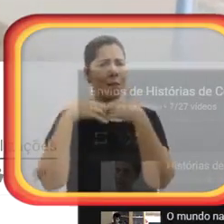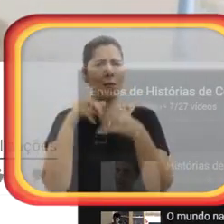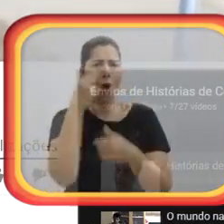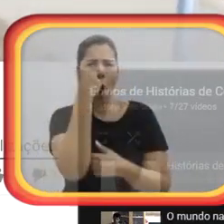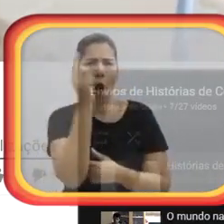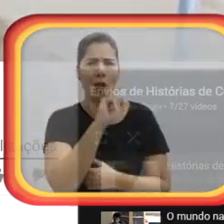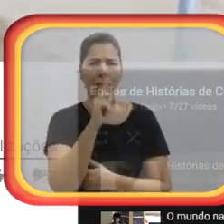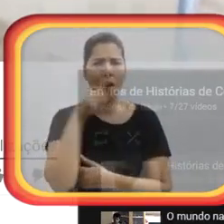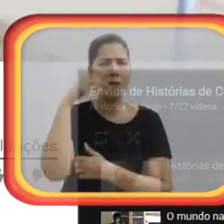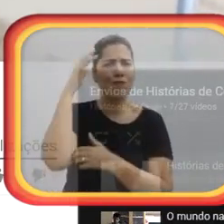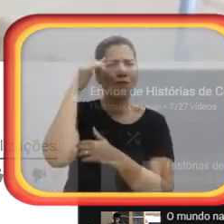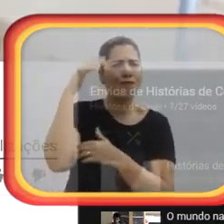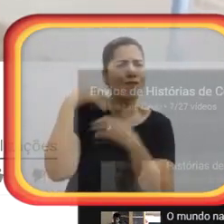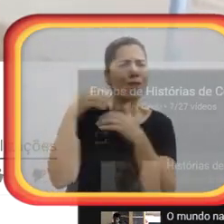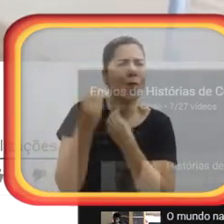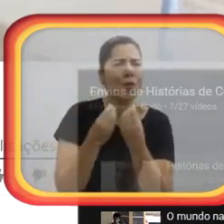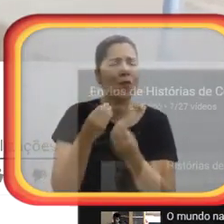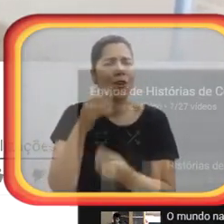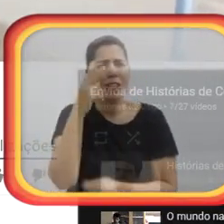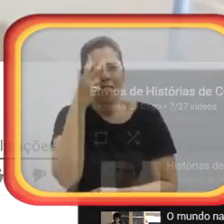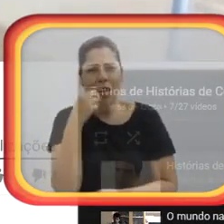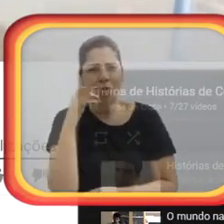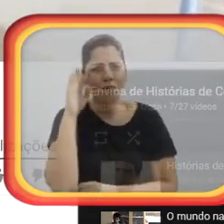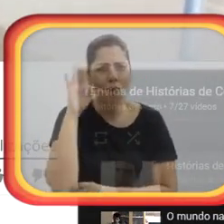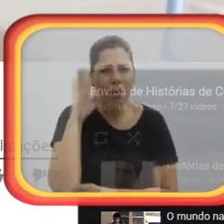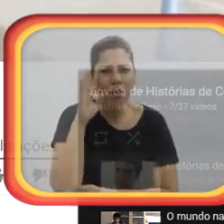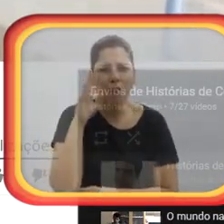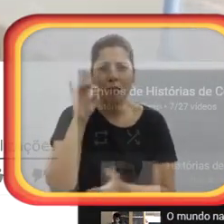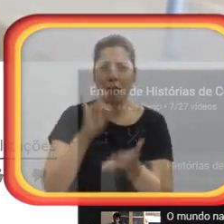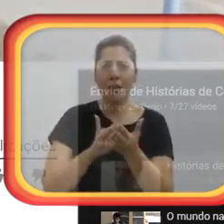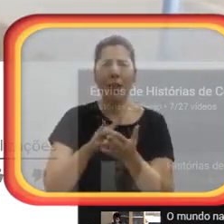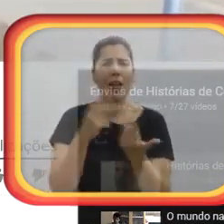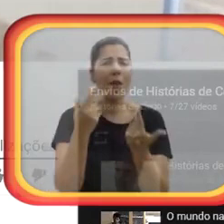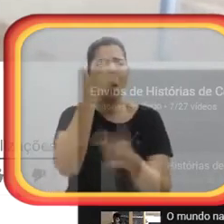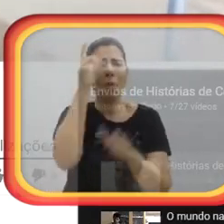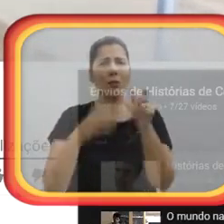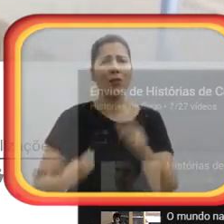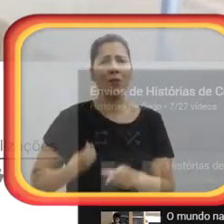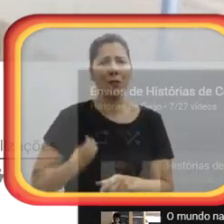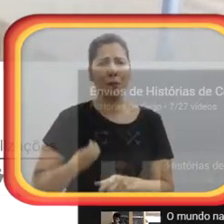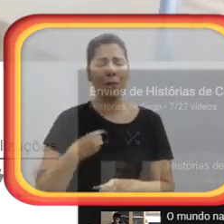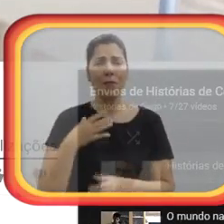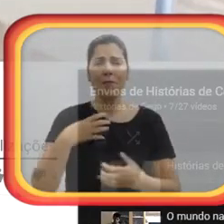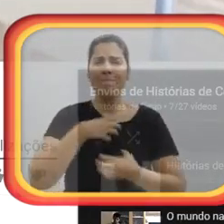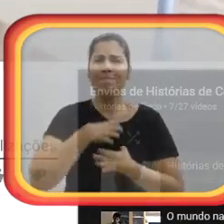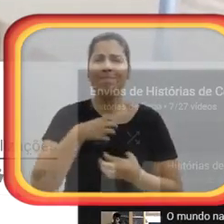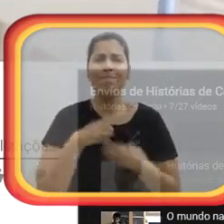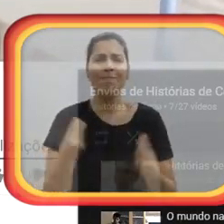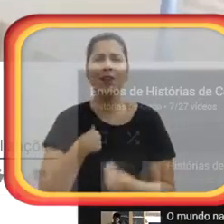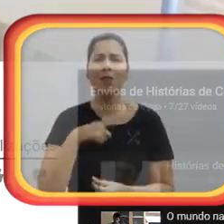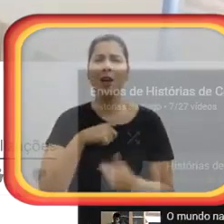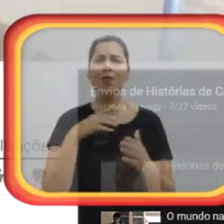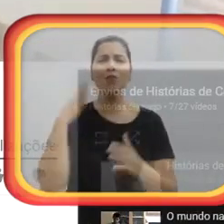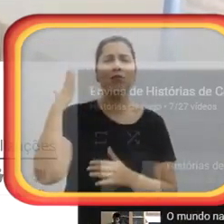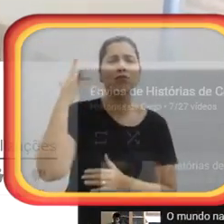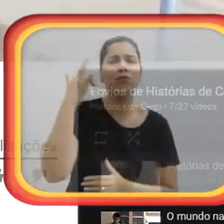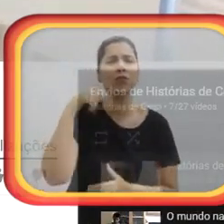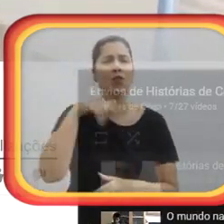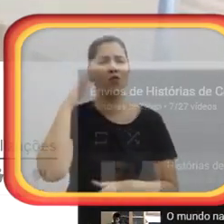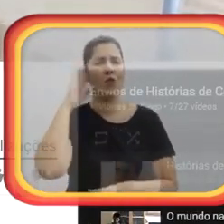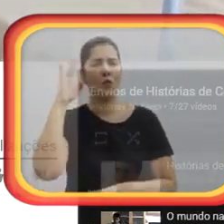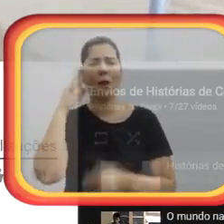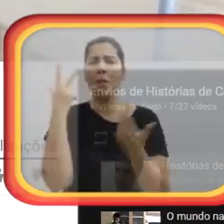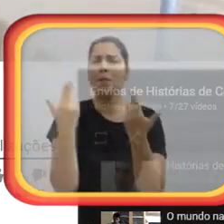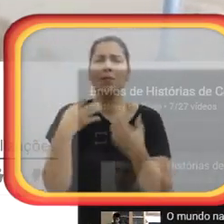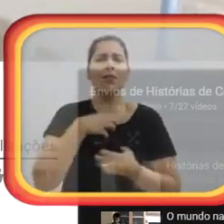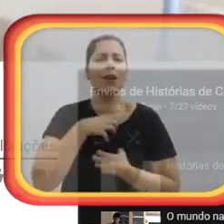é uma atividade do cérebro, não do olho, né? Mas como que cego sonha? Cego sonha, na verdade, igual a como a gente